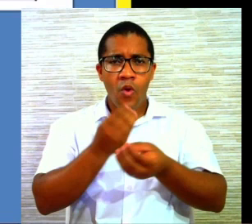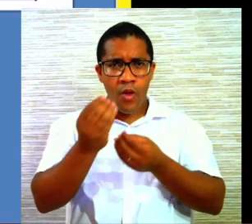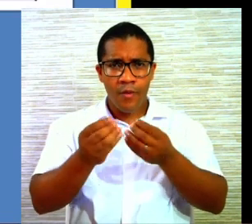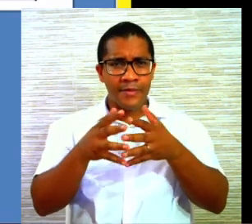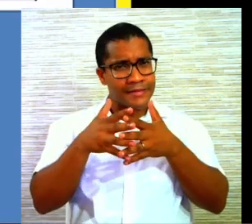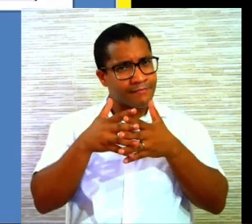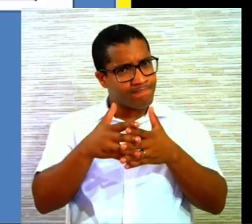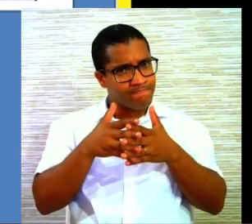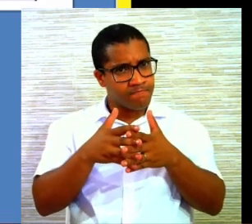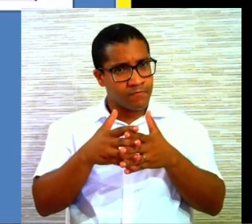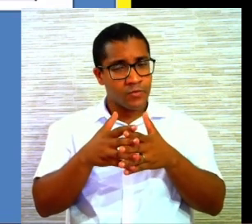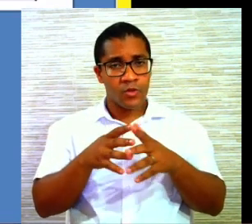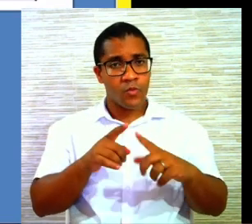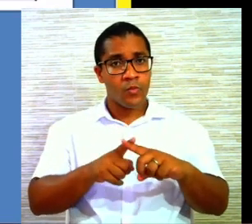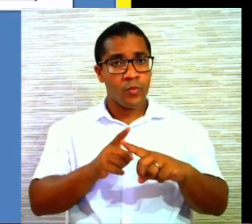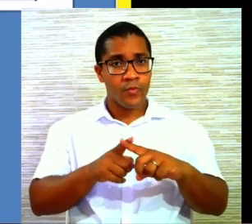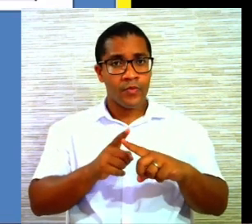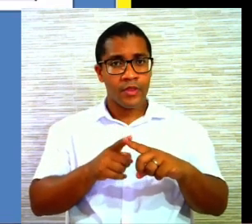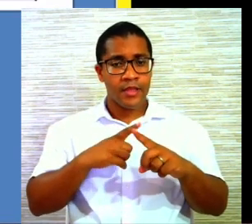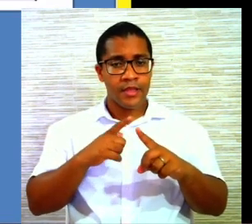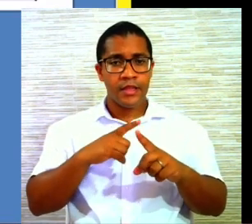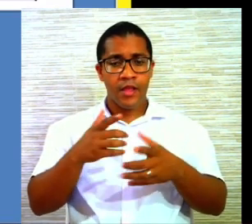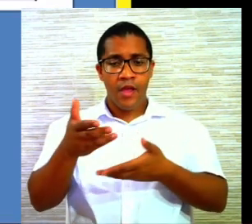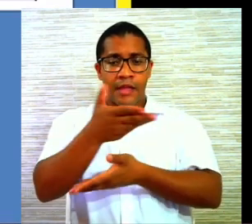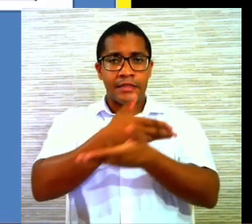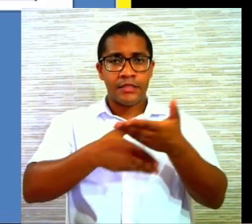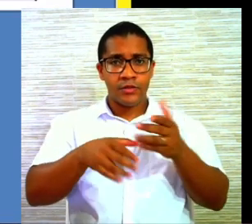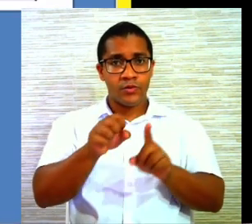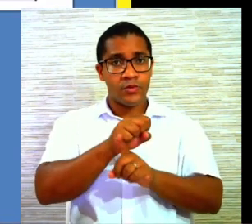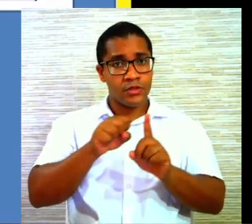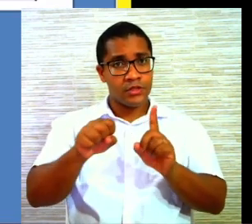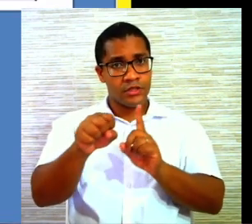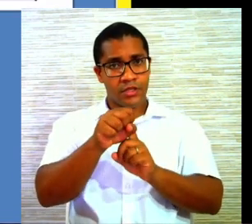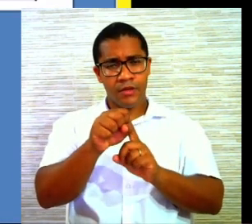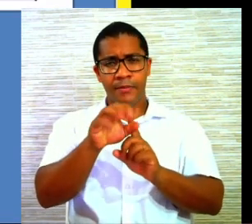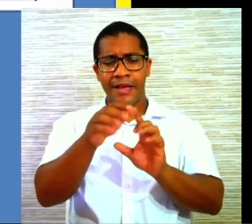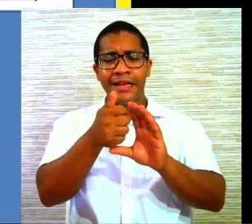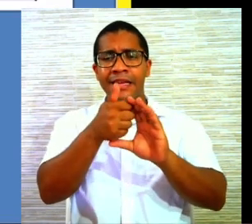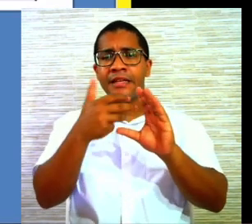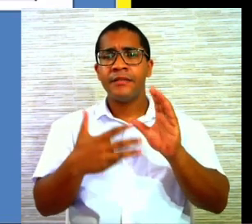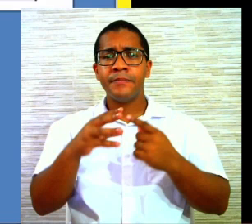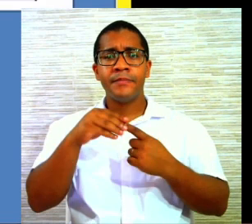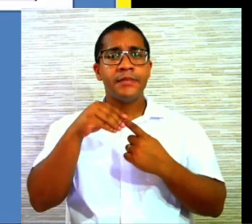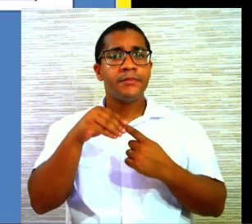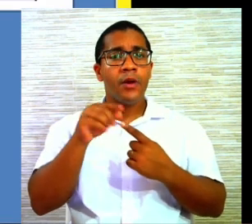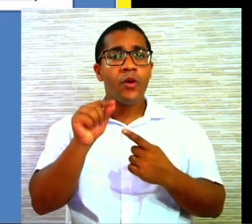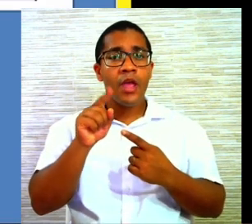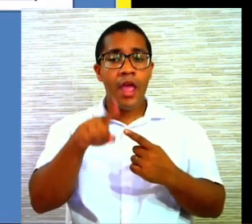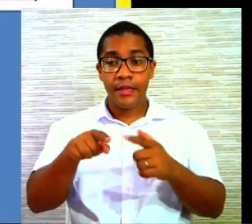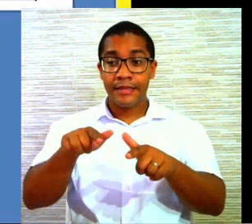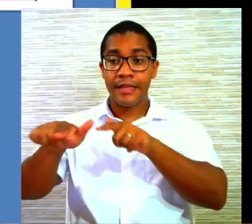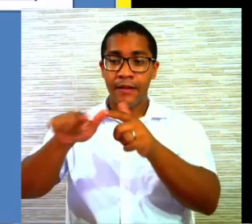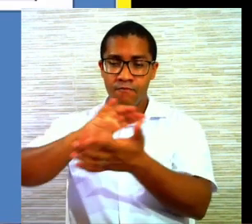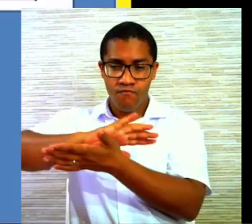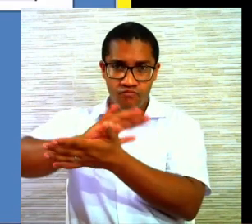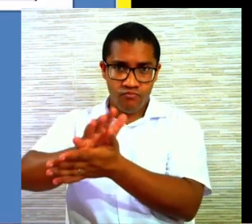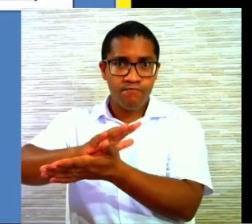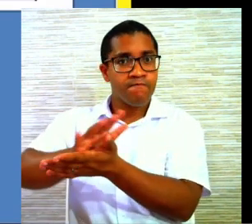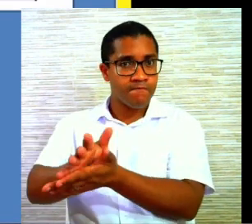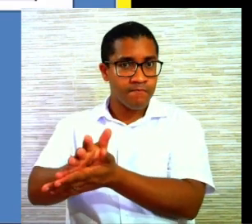complexa forma de relação social, caracterizada principalmente pela exploração do